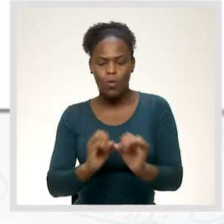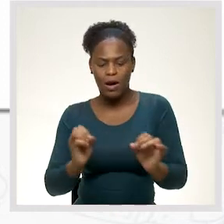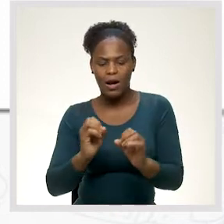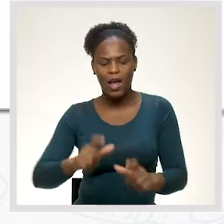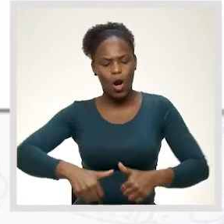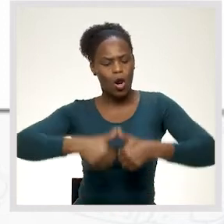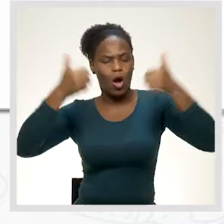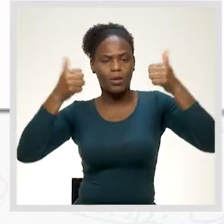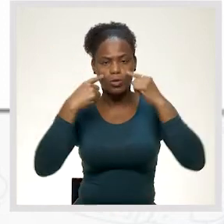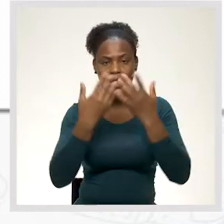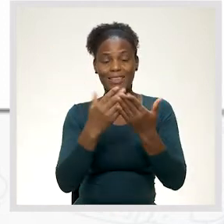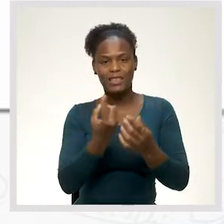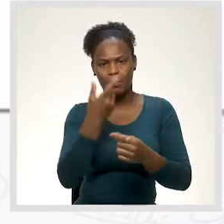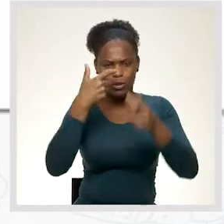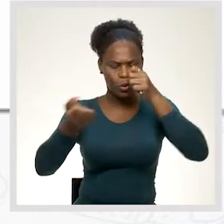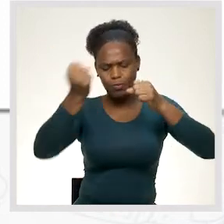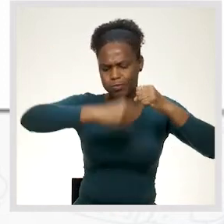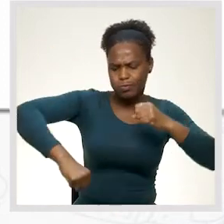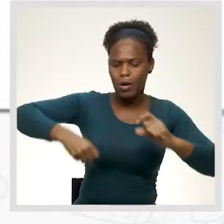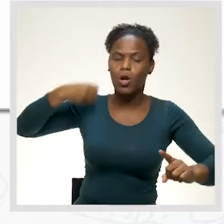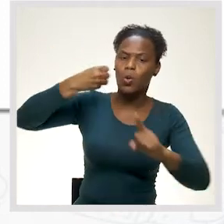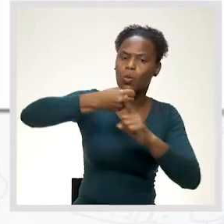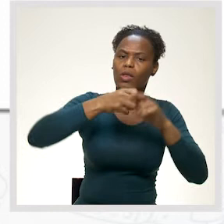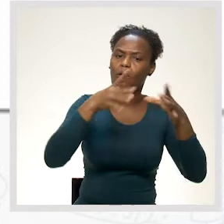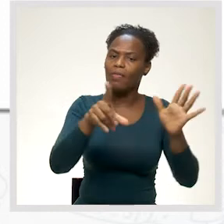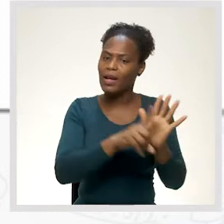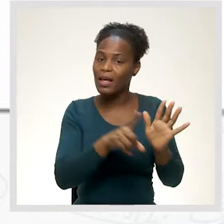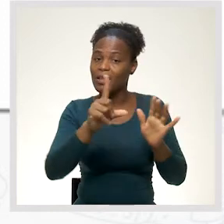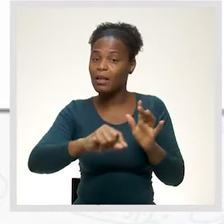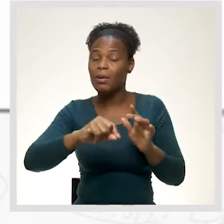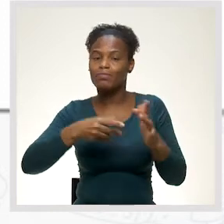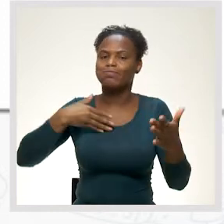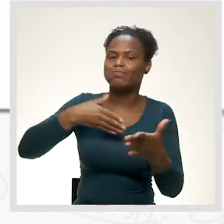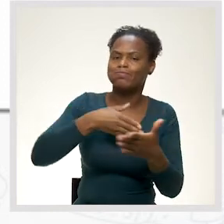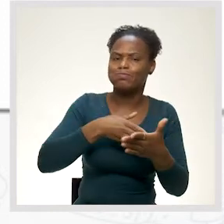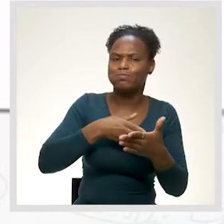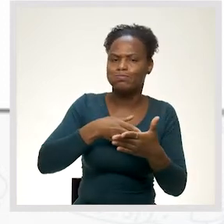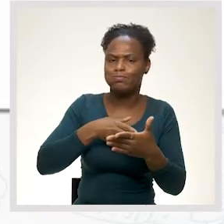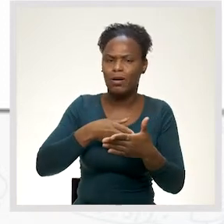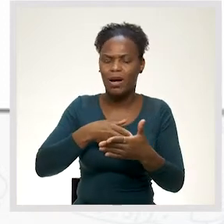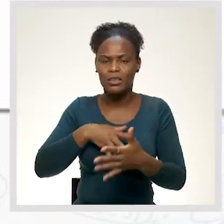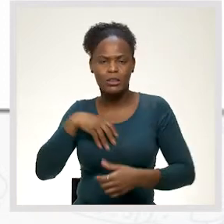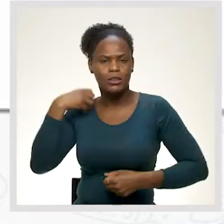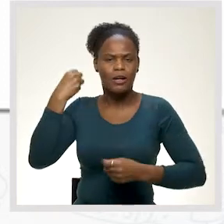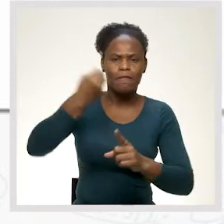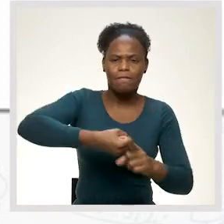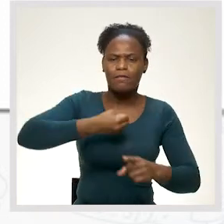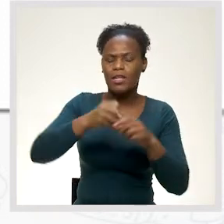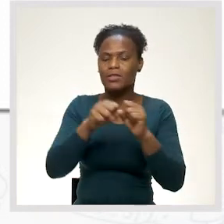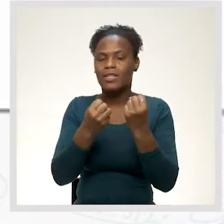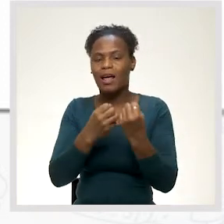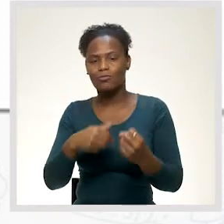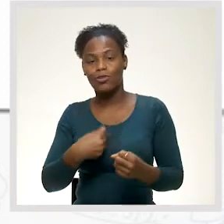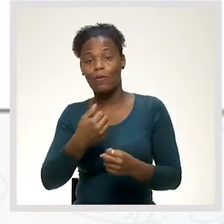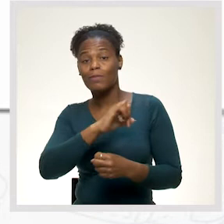é apresentado como um rebelde que luta contra as leis e os limites que o oprimem, que desafia a sociedade e o